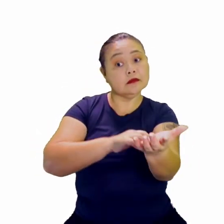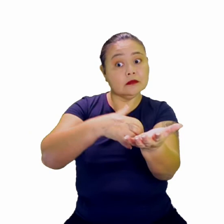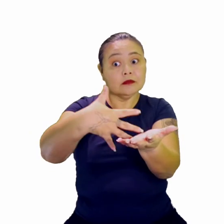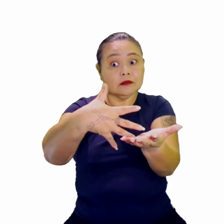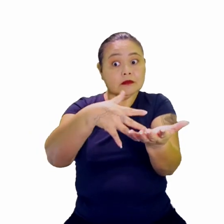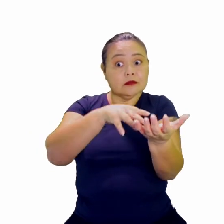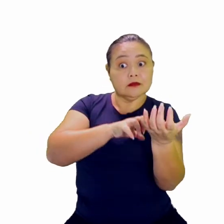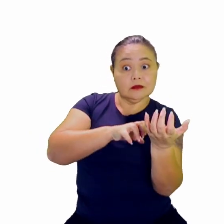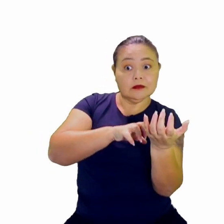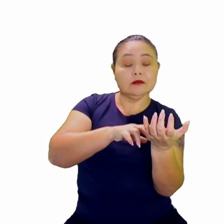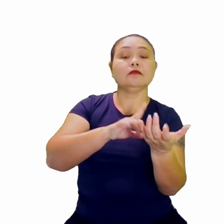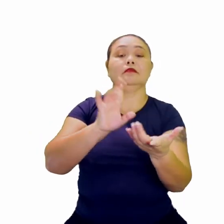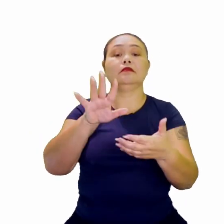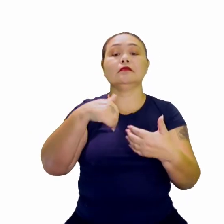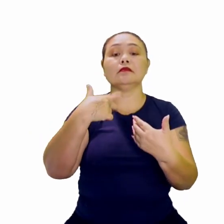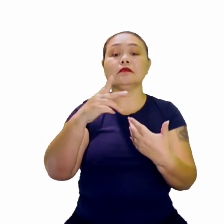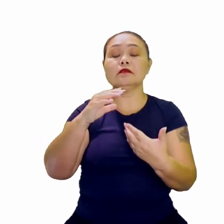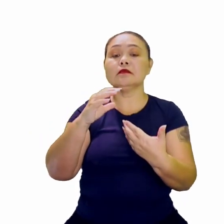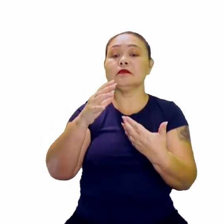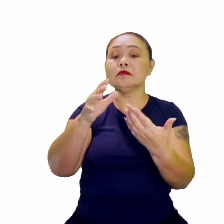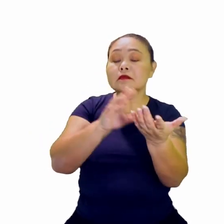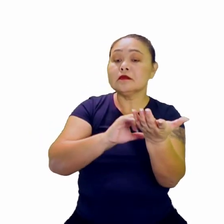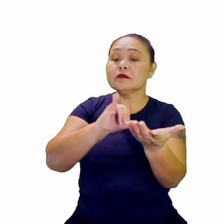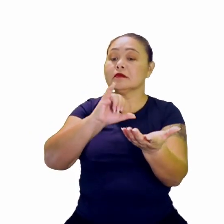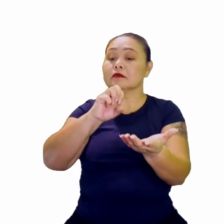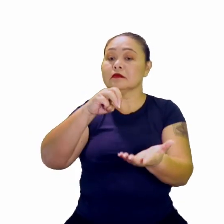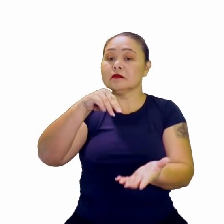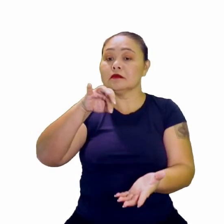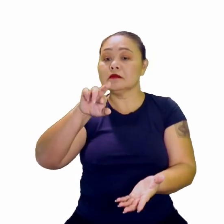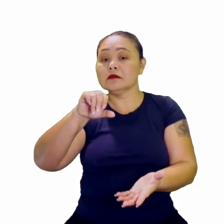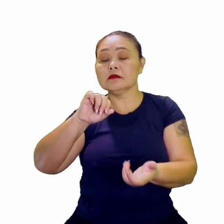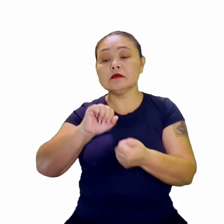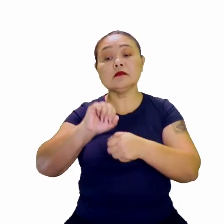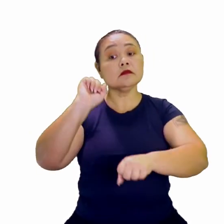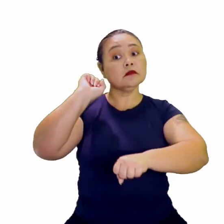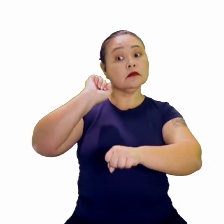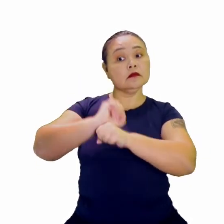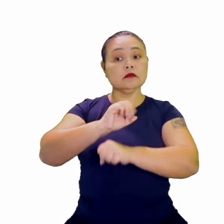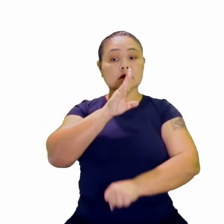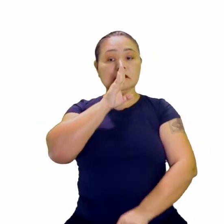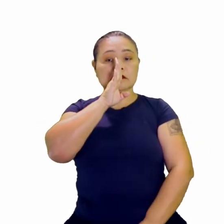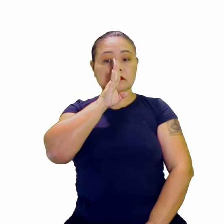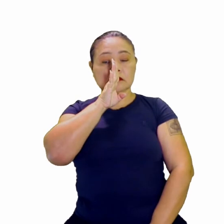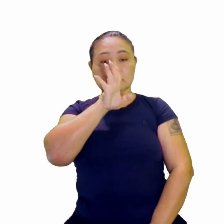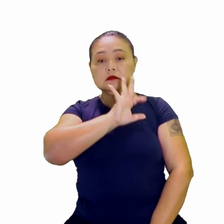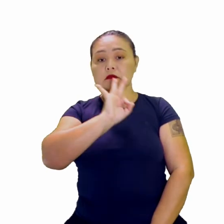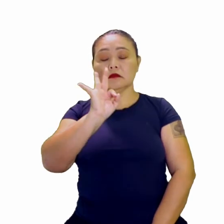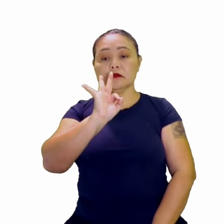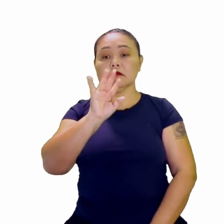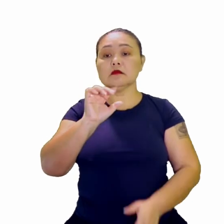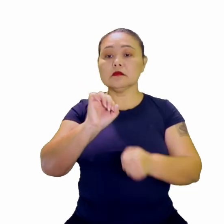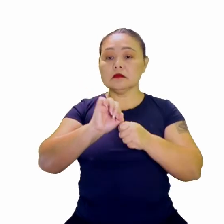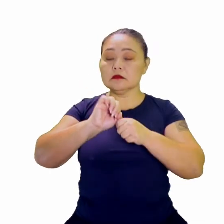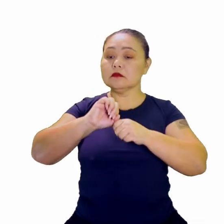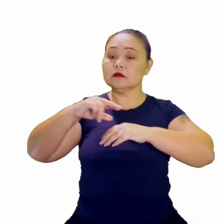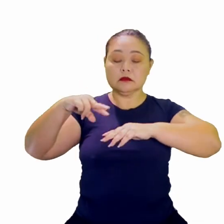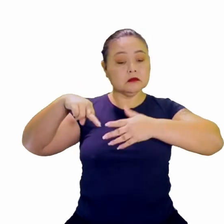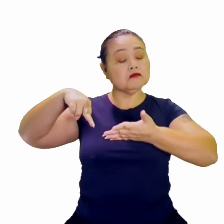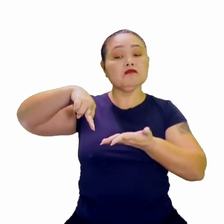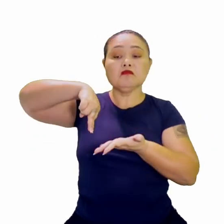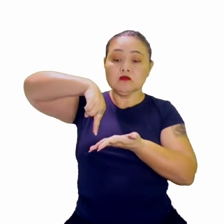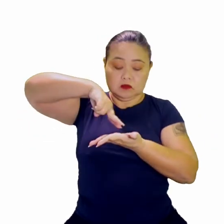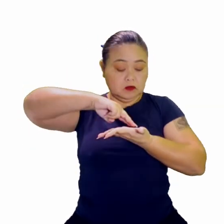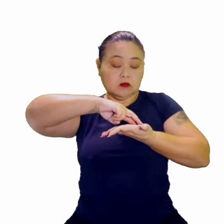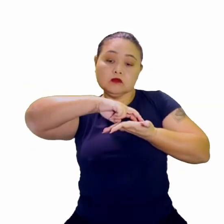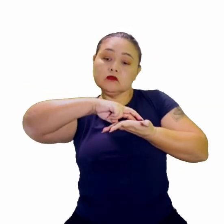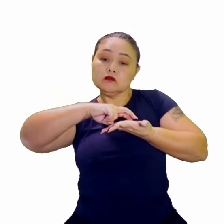alongamento. E eu tenho uma contração isométrica, que é a estática. Um bom exemplo aqui é a prancha. A prancha é um